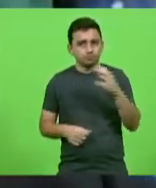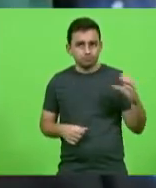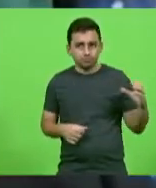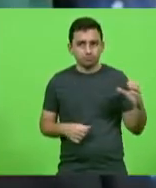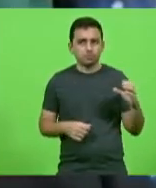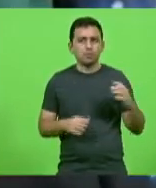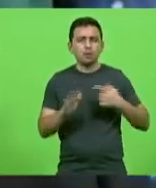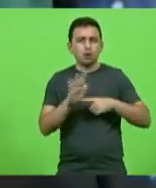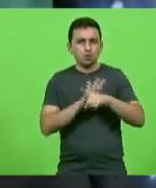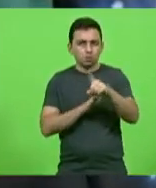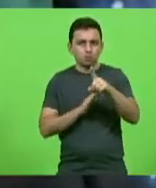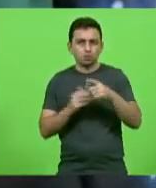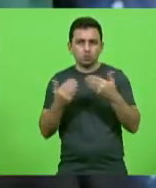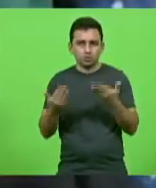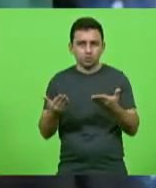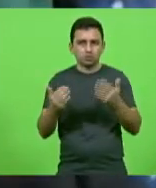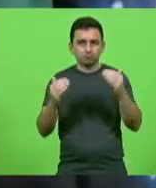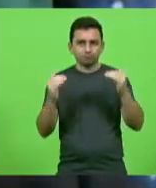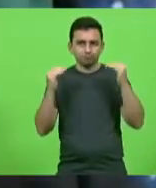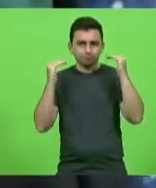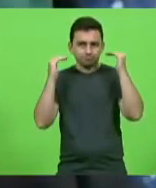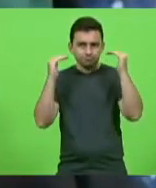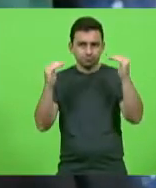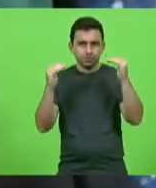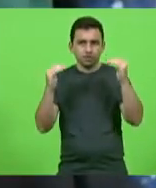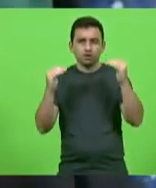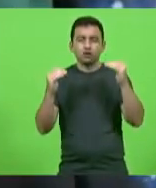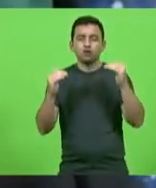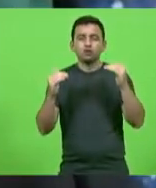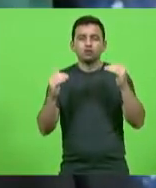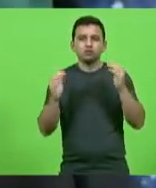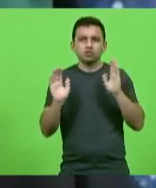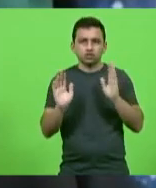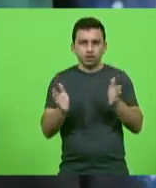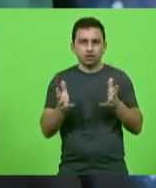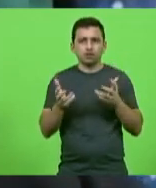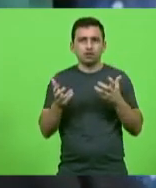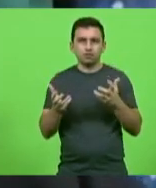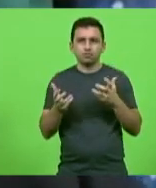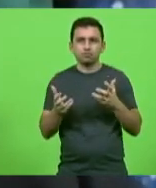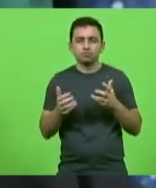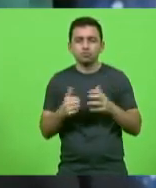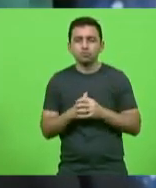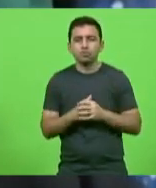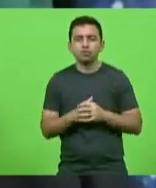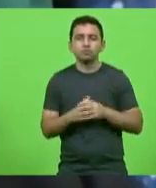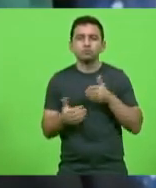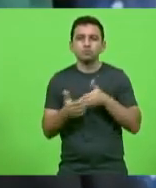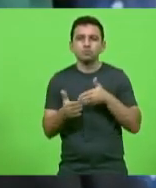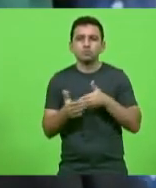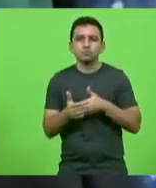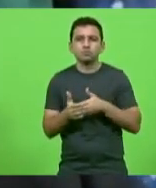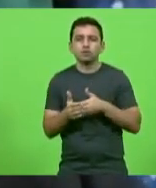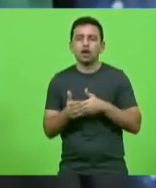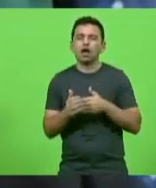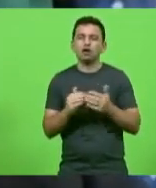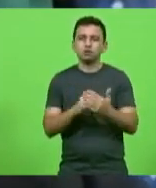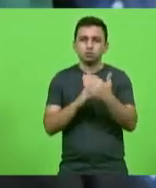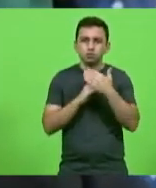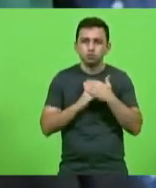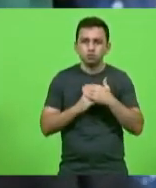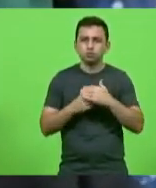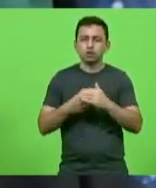treinamento realizado pelo chefe do Poder Executivo de amor não somente uma diferença aquela cor mas também um pedido de auxílio e orientação